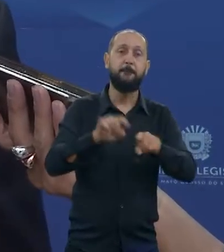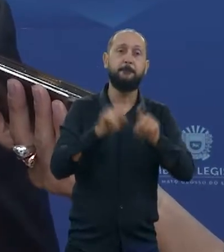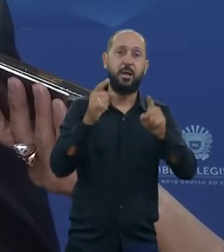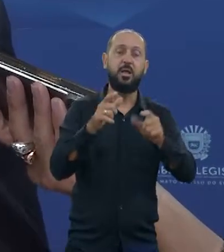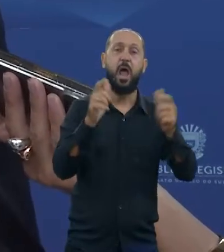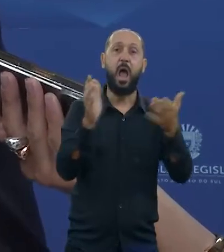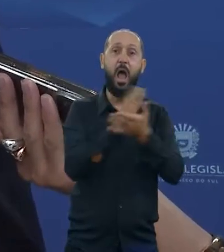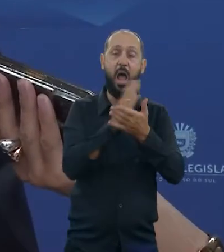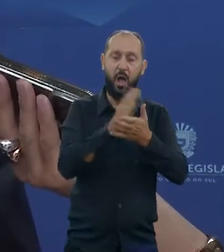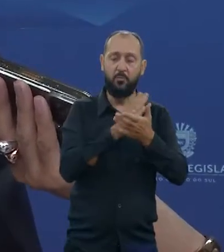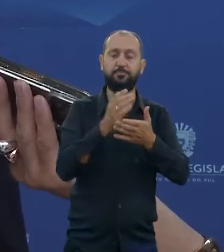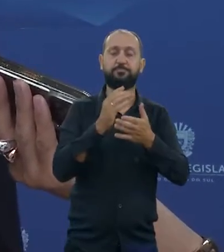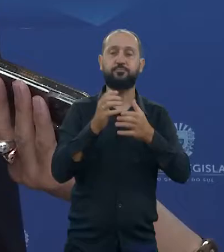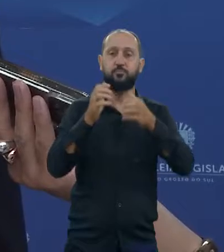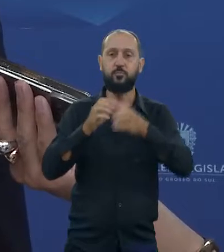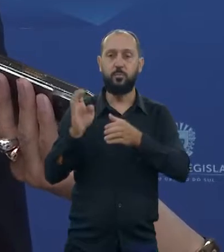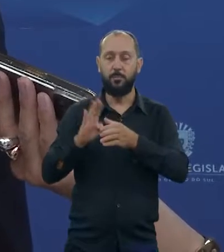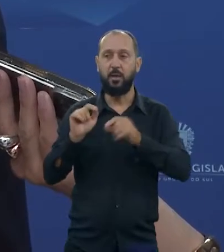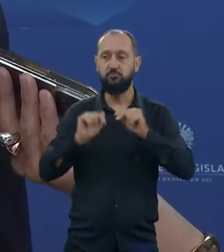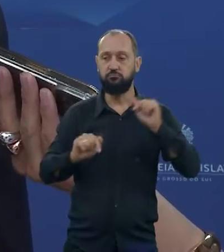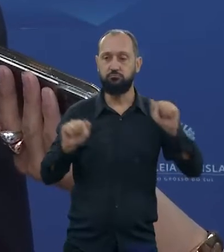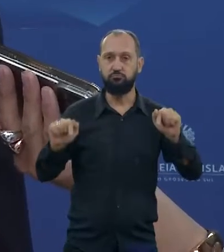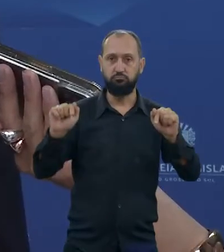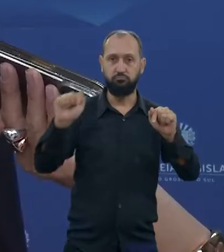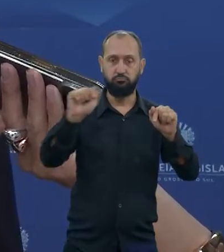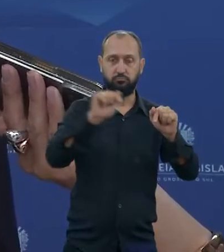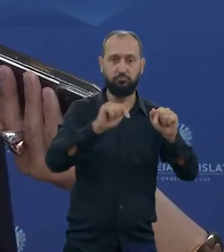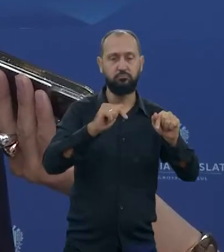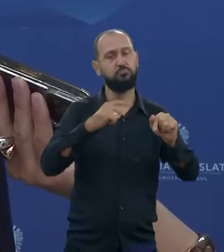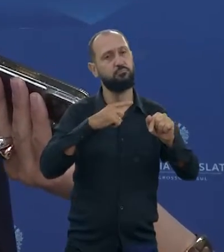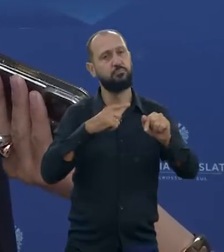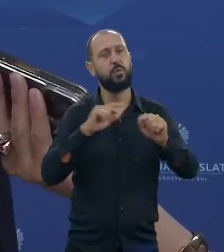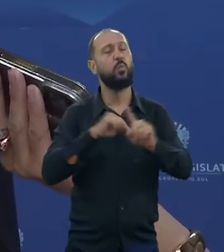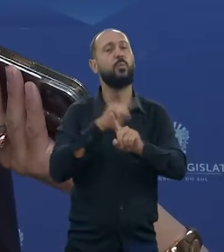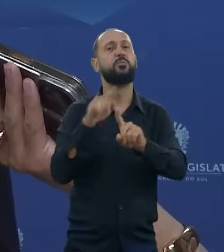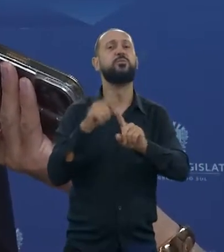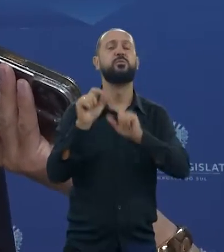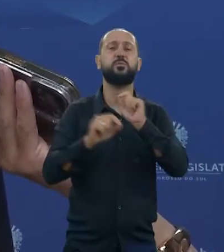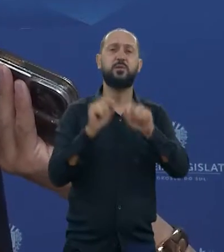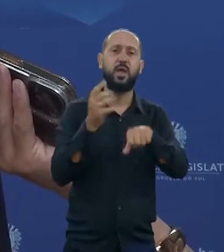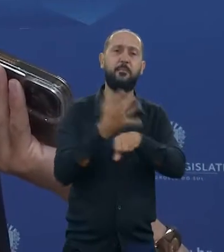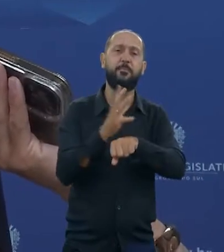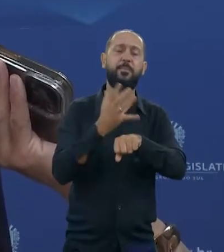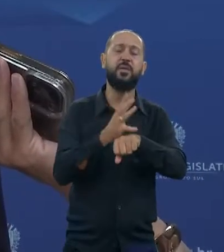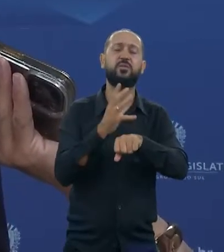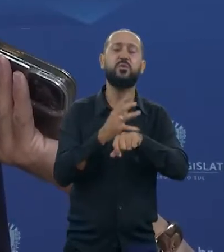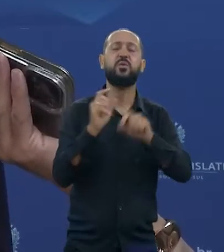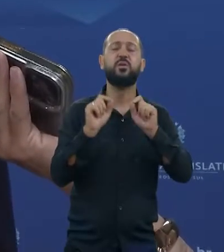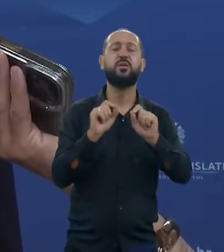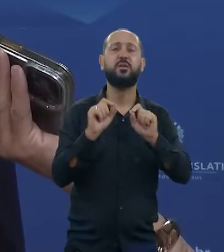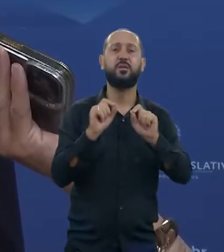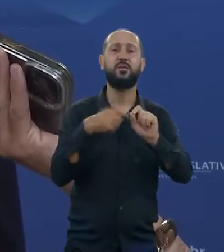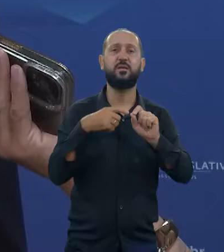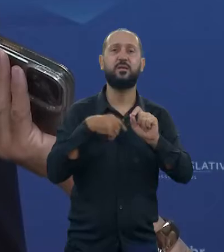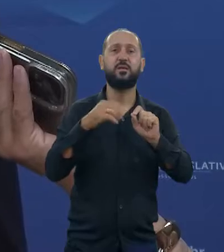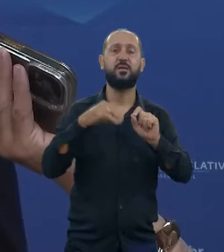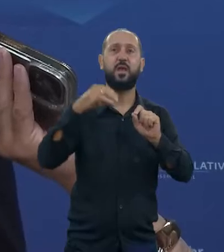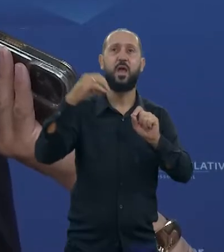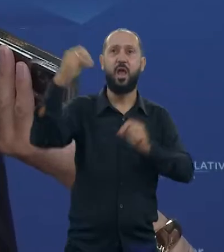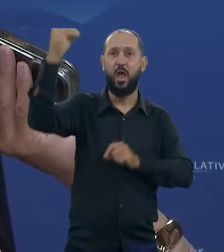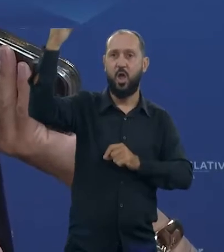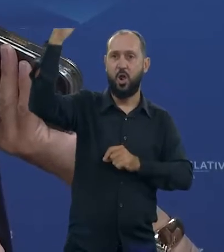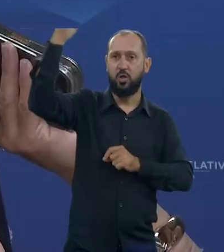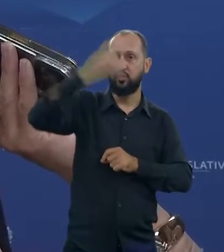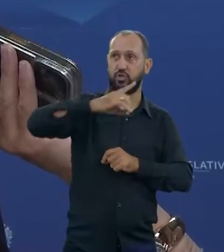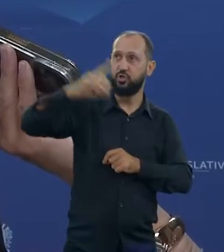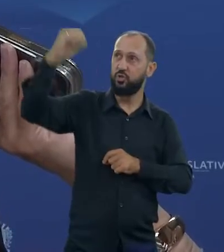central, mas alguns bairros também possuem a Sukil Mahikari, que tem por objetivo principal a